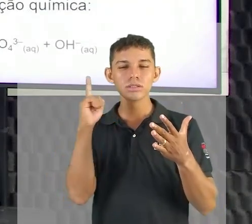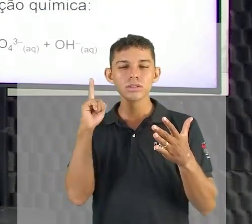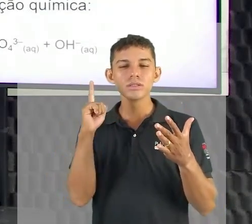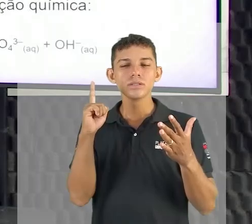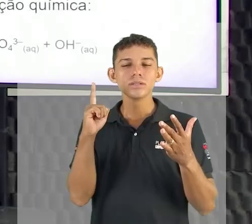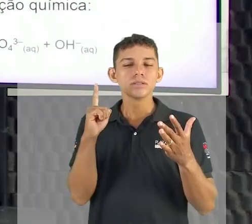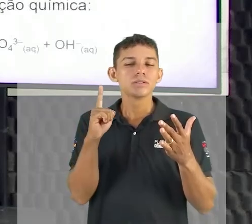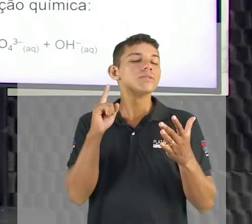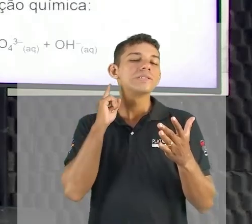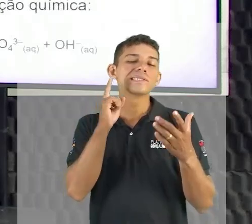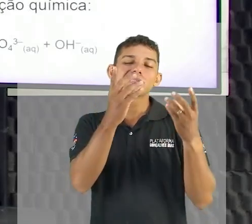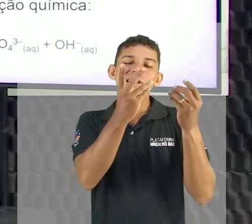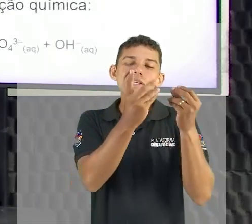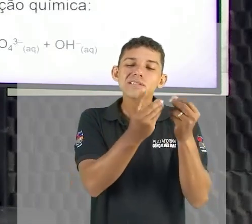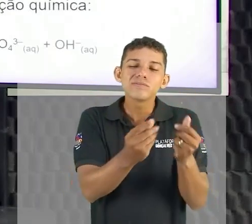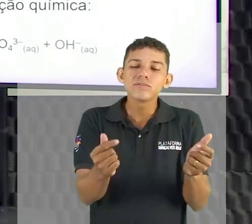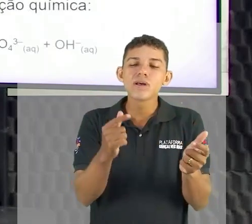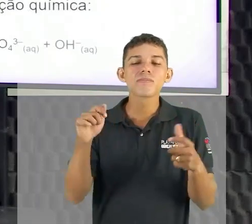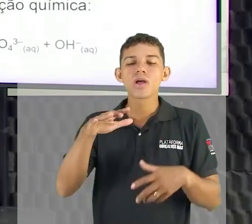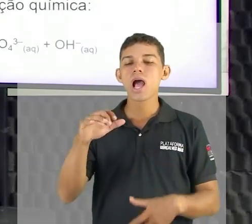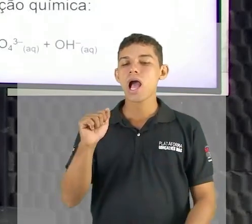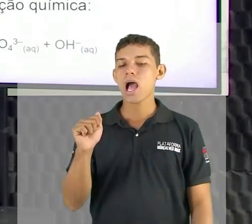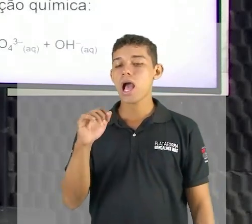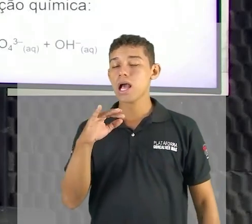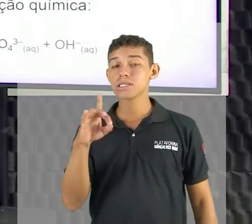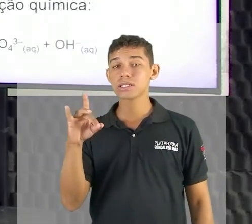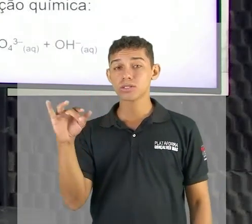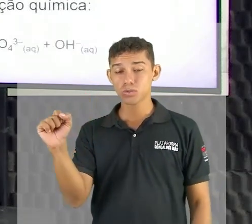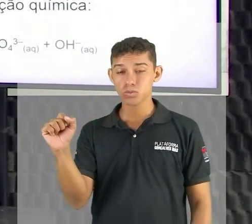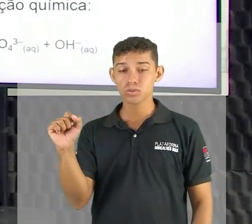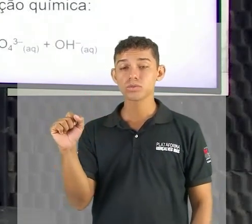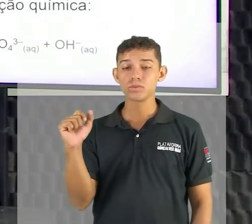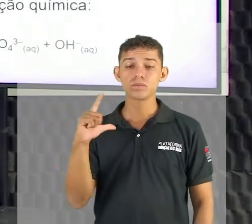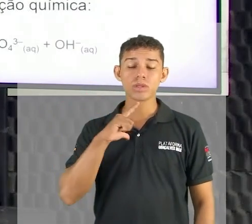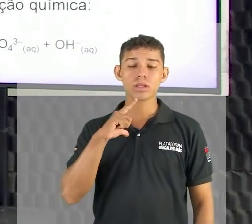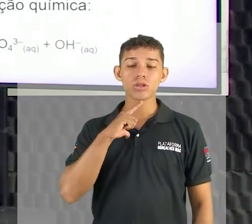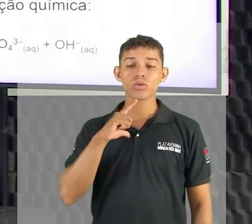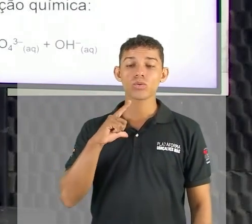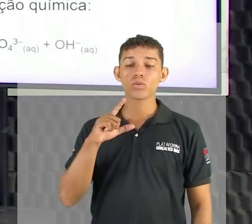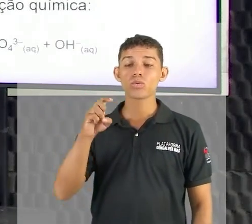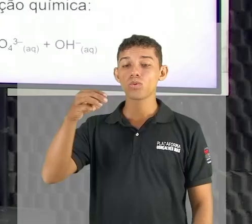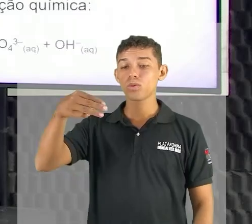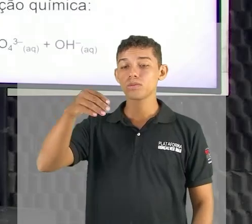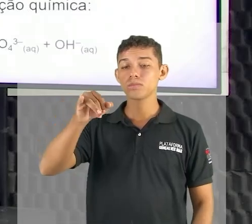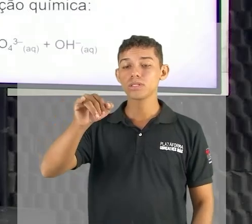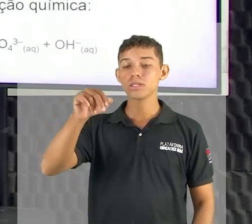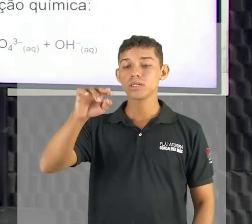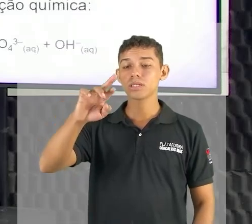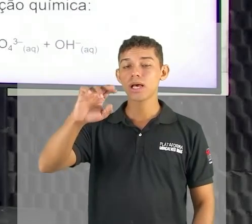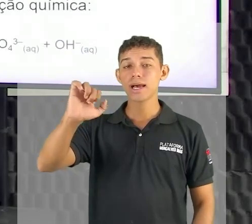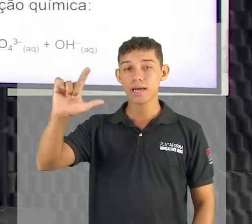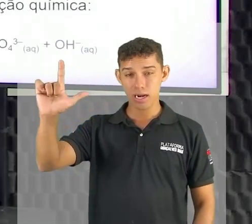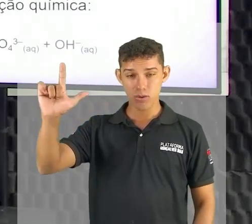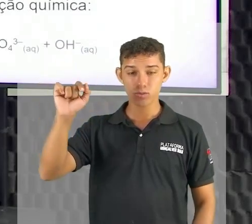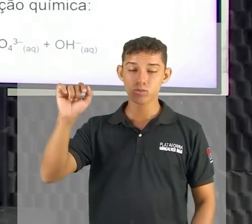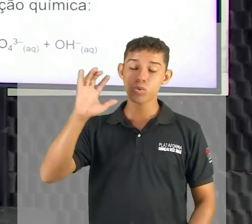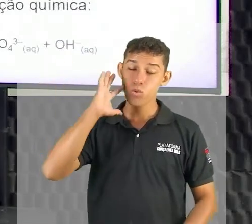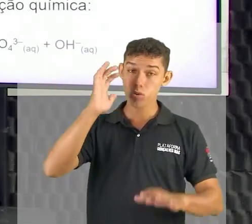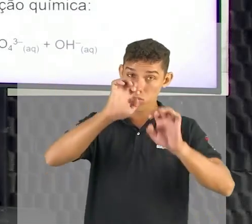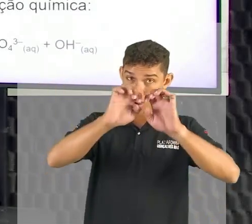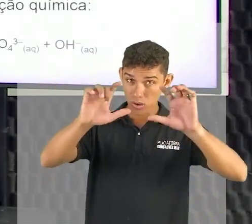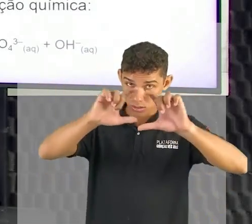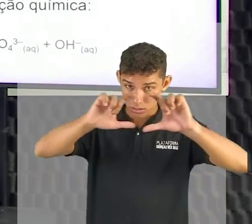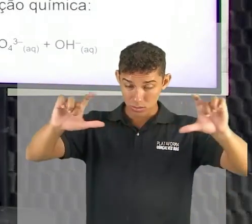ácido. Então já sei que em meio ácido eu vou provocar uma desmineralização desse mineral, de acordo com a equação